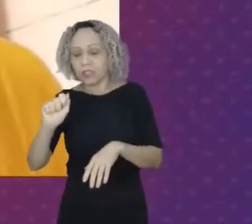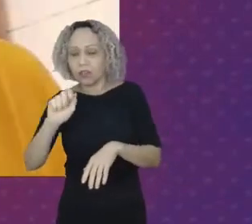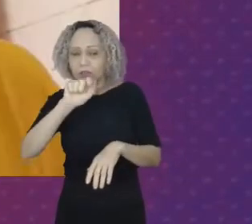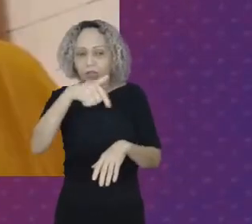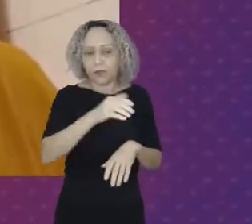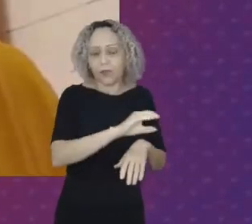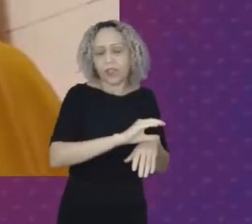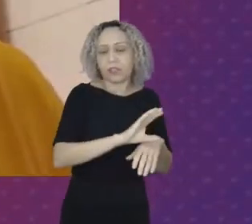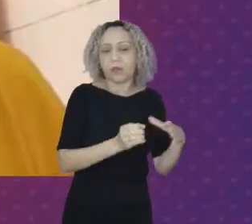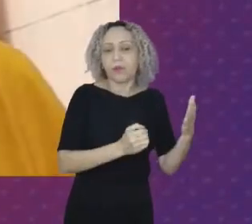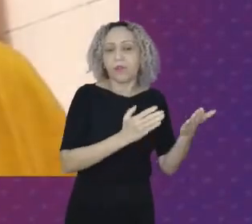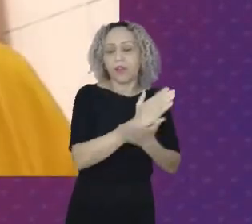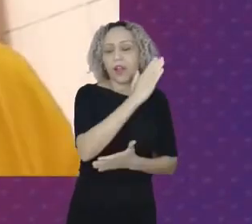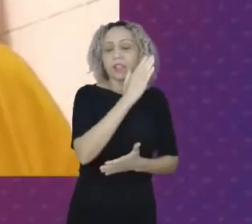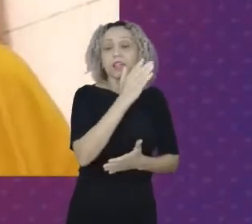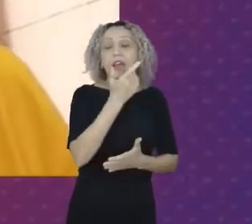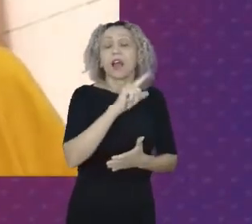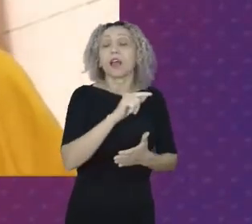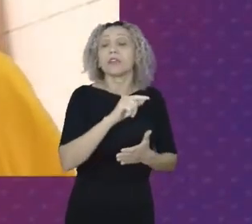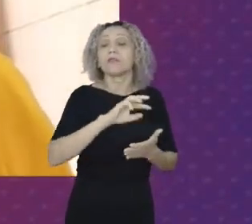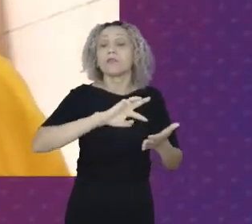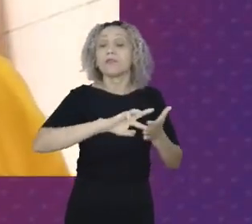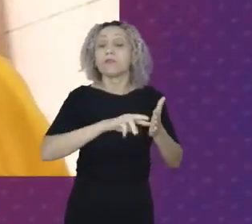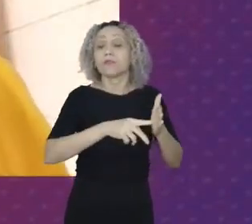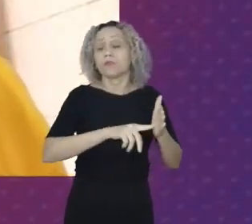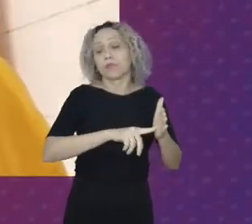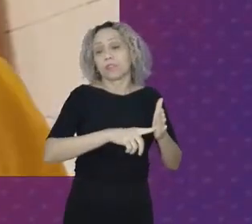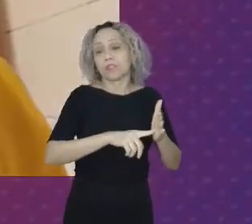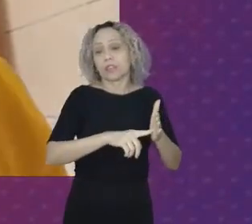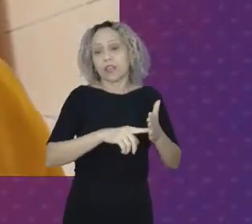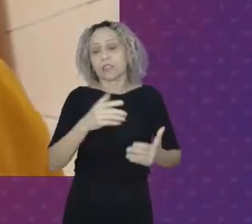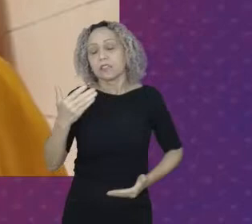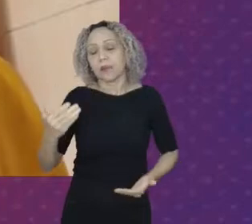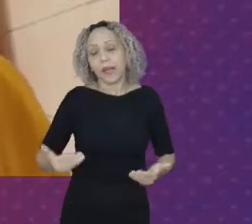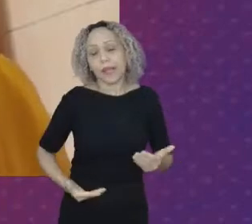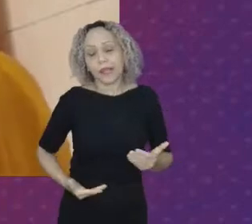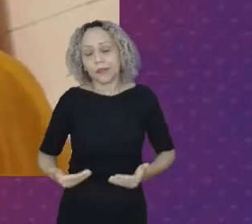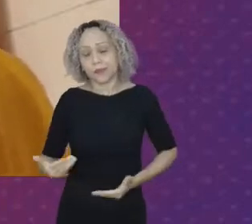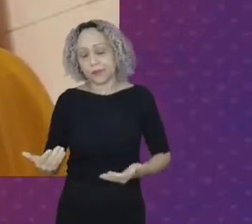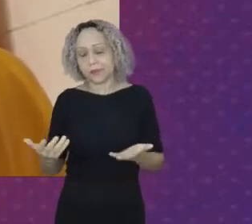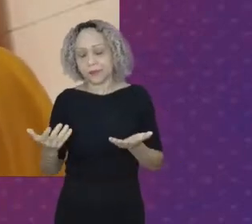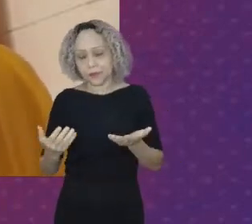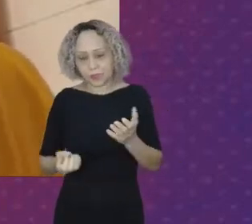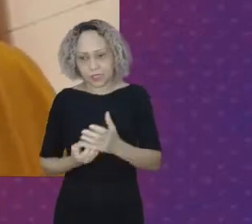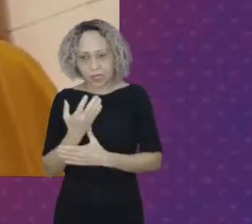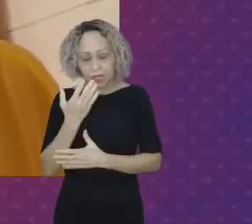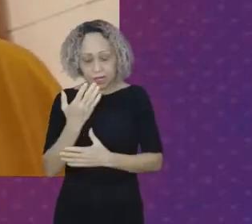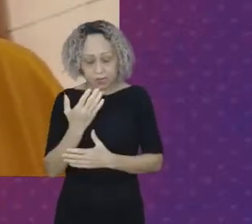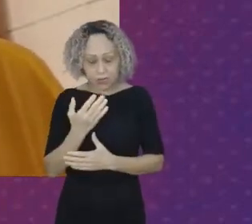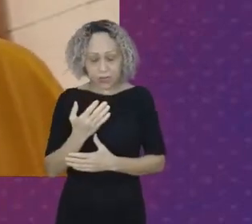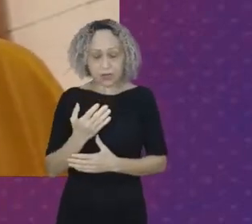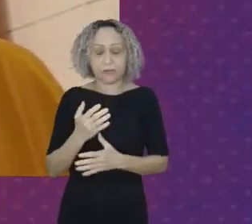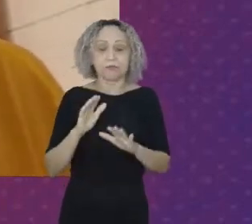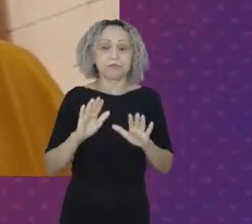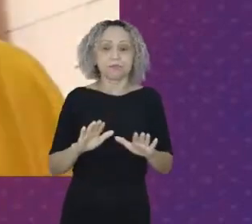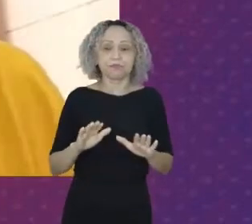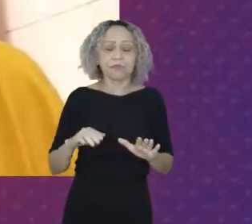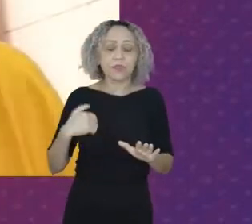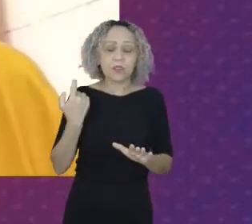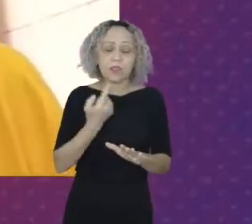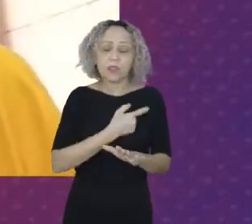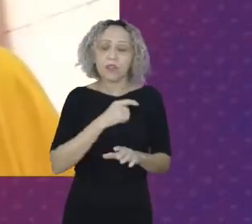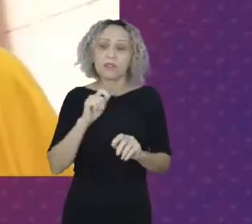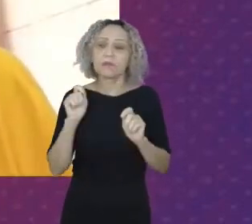foi difícil, né, conseguir 20 trabalhadoras domésticas com carteira assinada para fundar a associação, porque